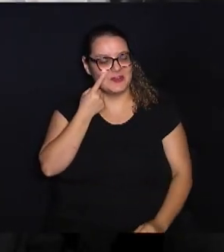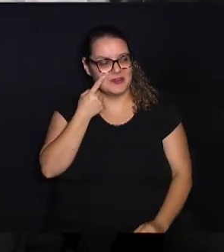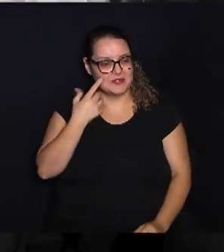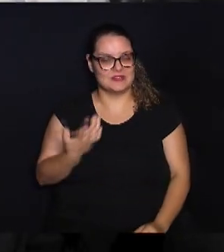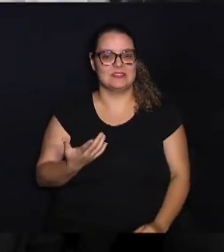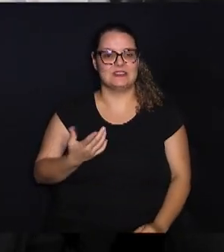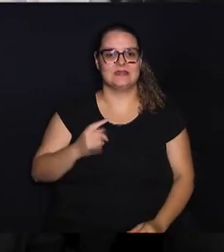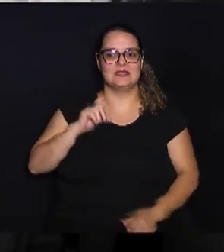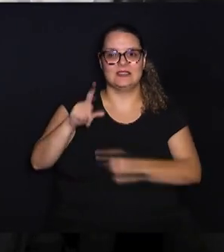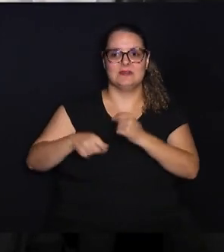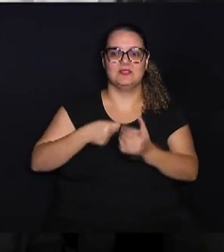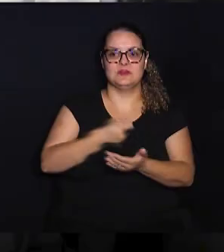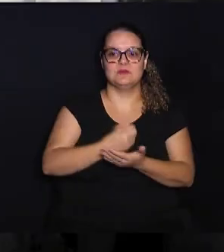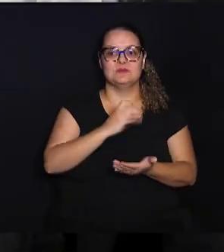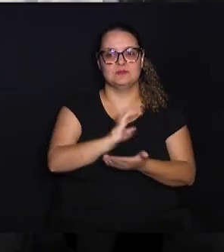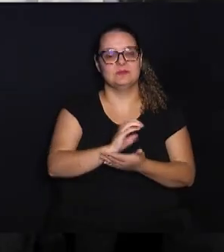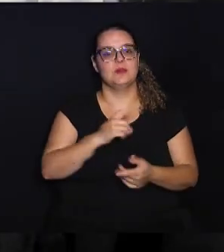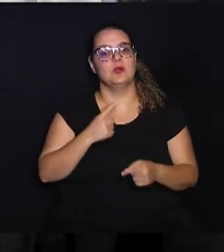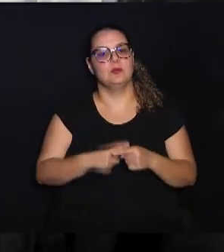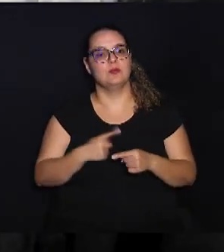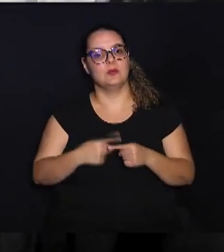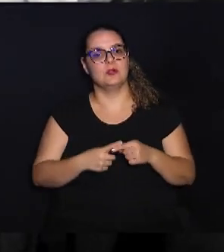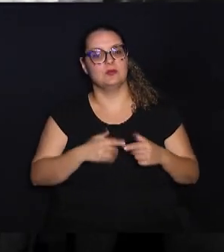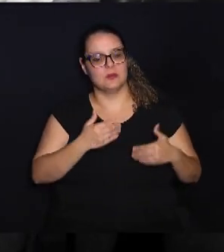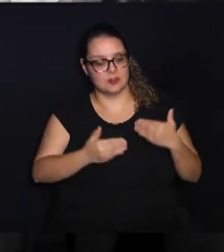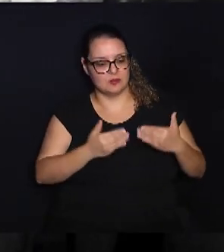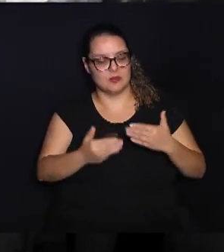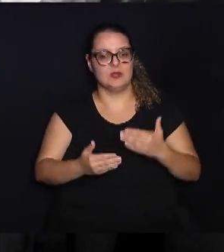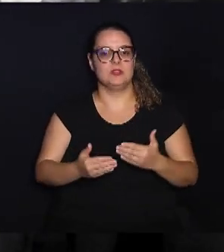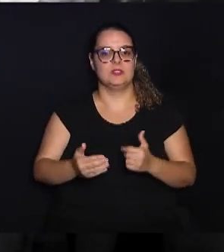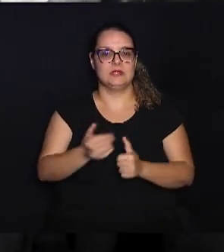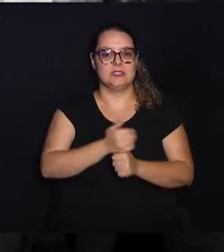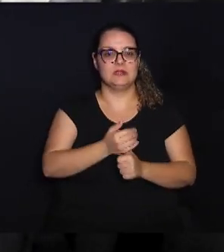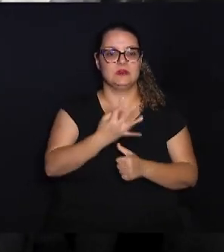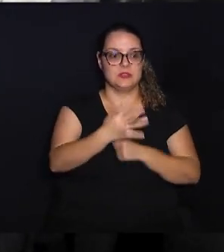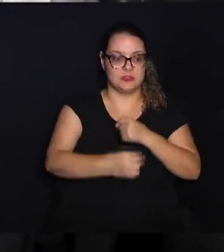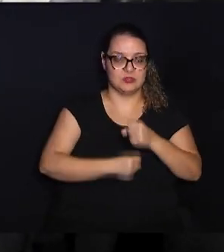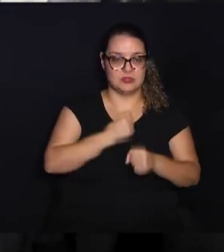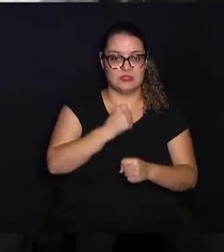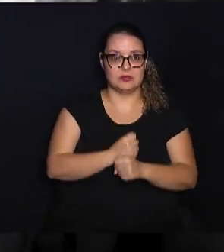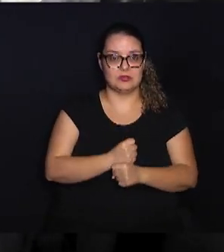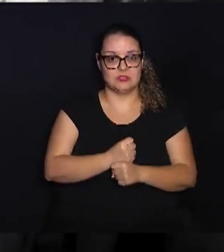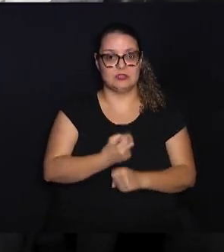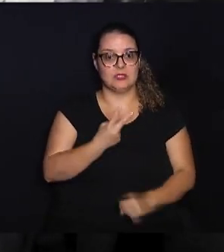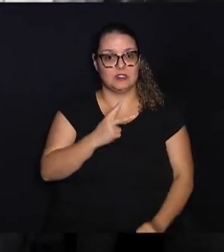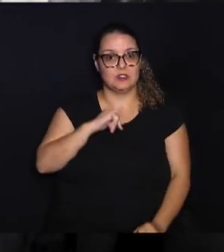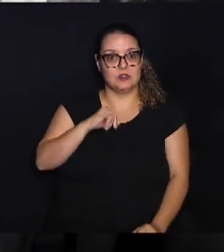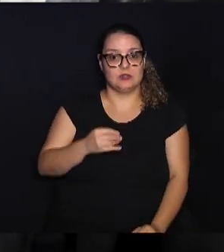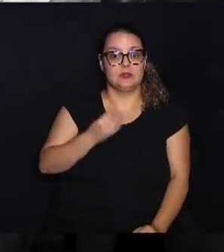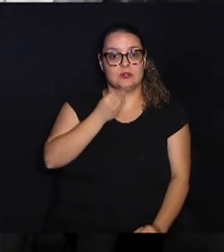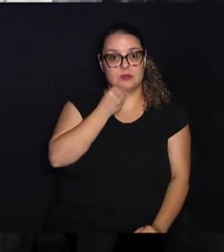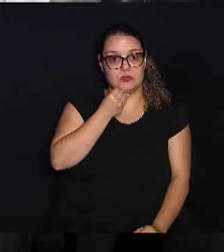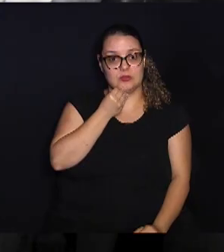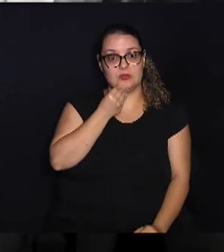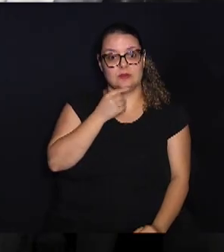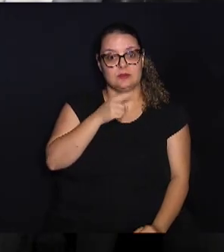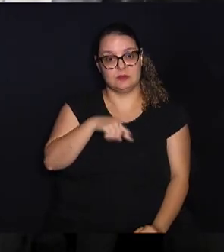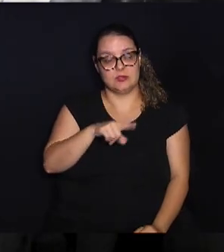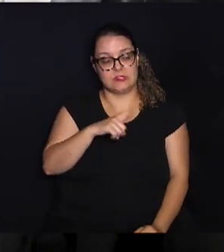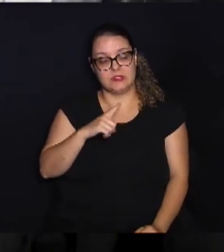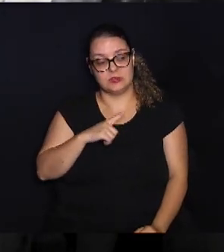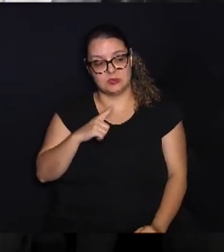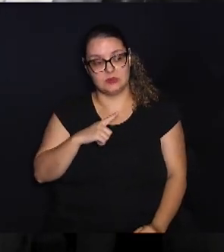emendas parlamentares? Porque no meio do caminho aí desse mandato de 4 anos, em 2 oportunidades, vocês tiveram